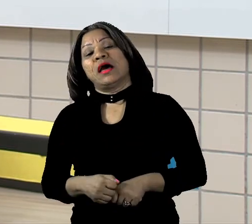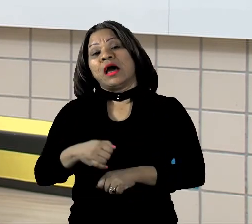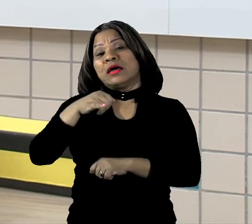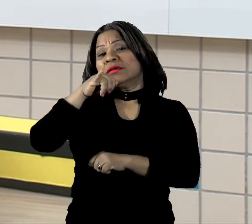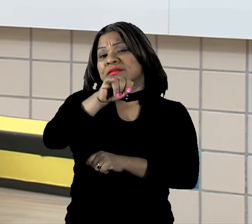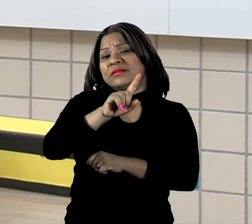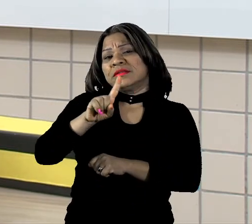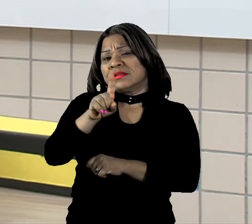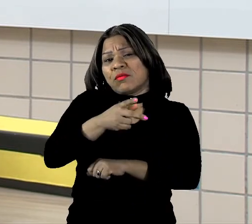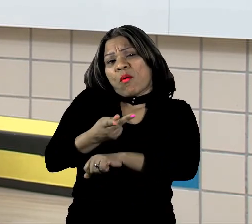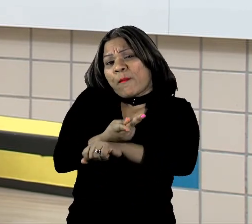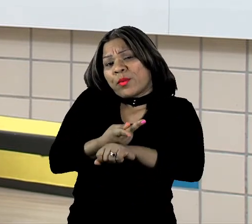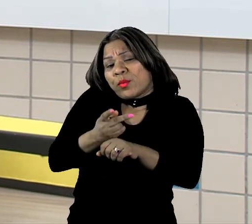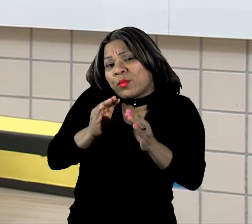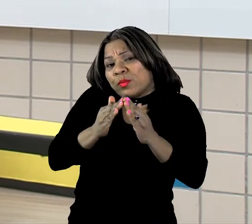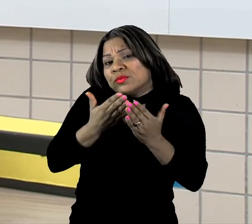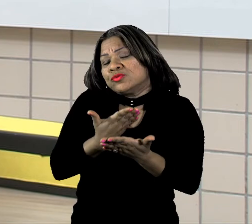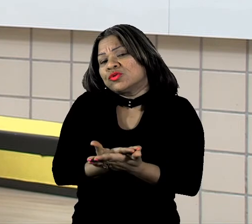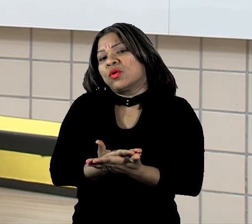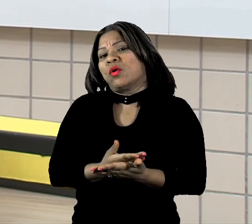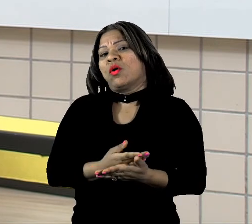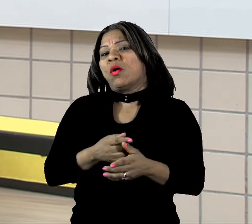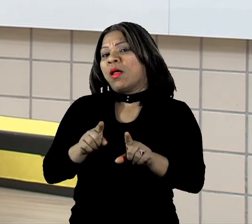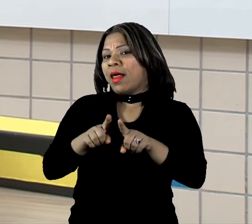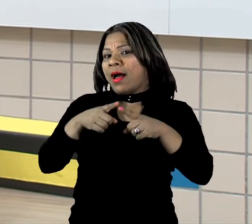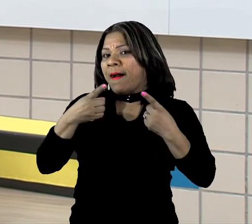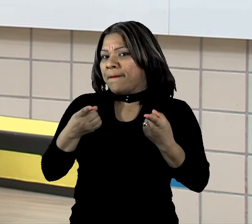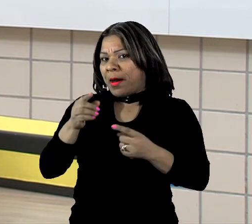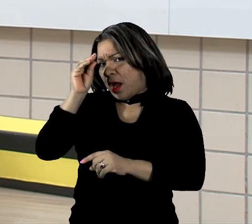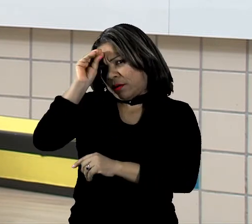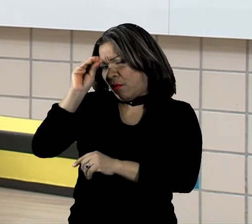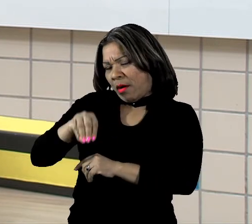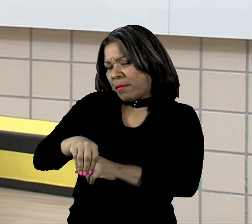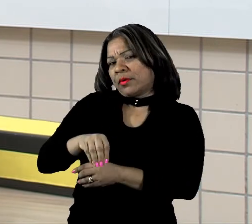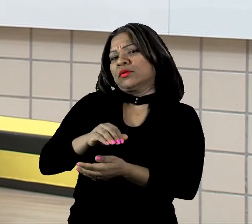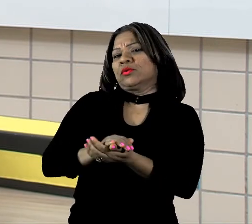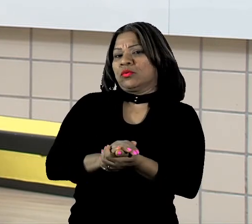tua escola, mas não deixe de fazer as atividades. É importante para o teu